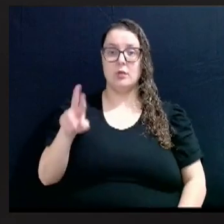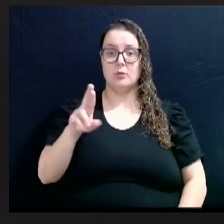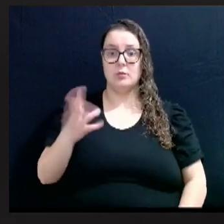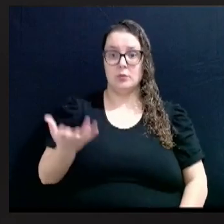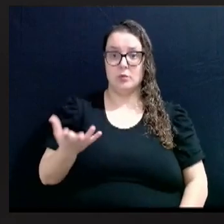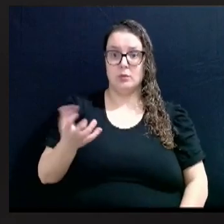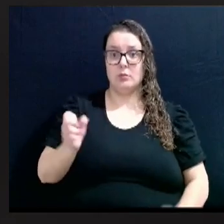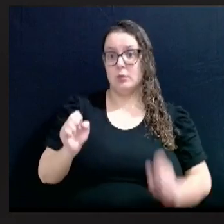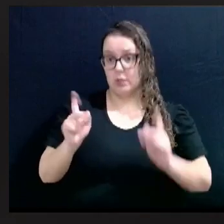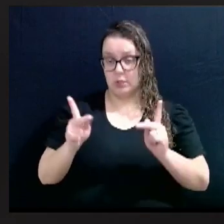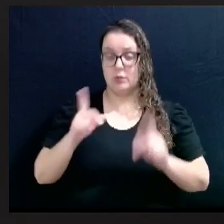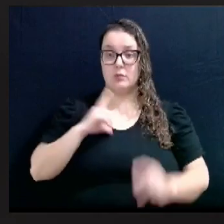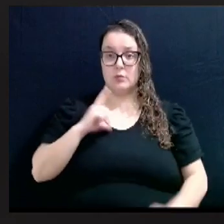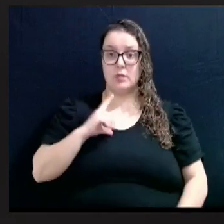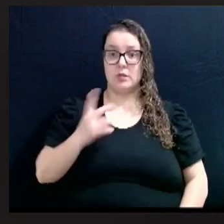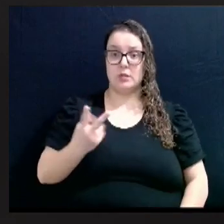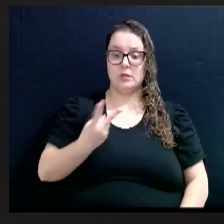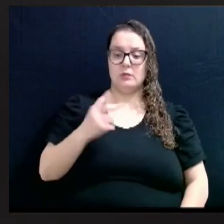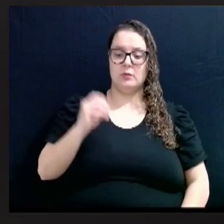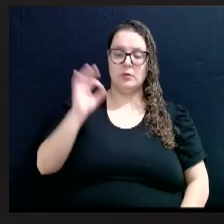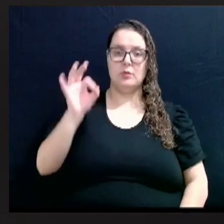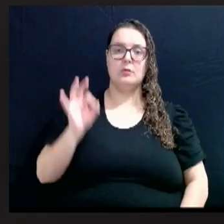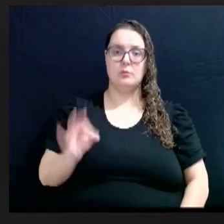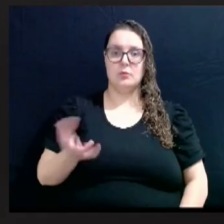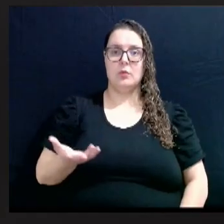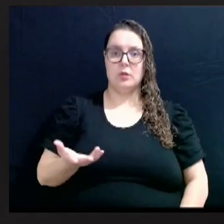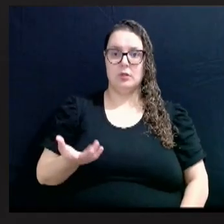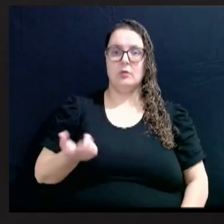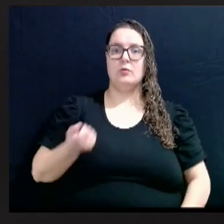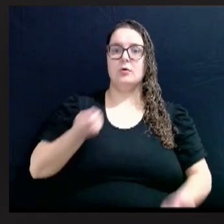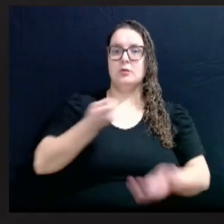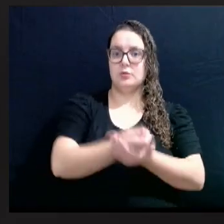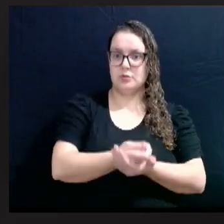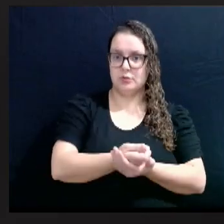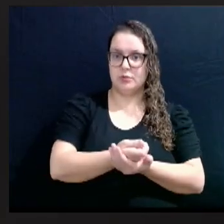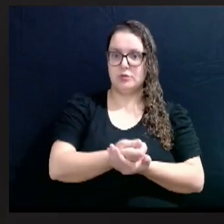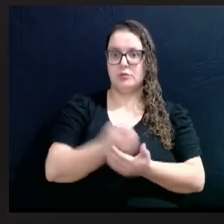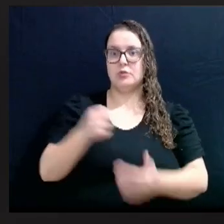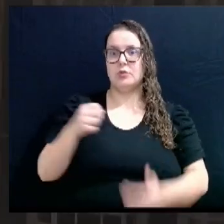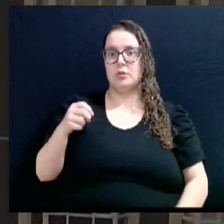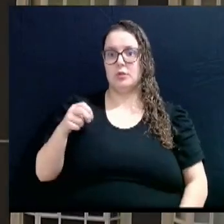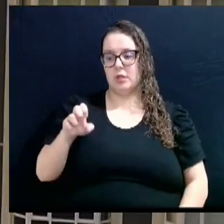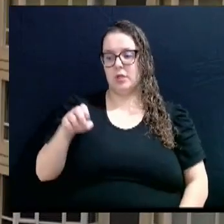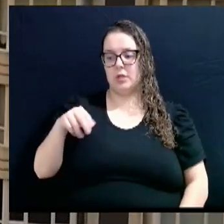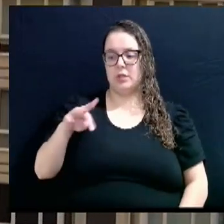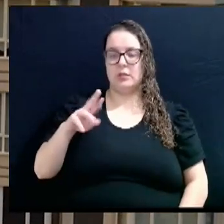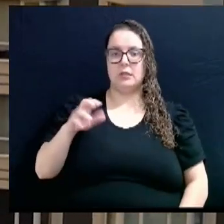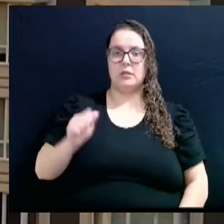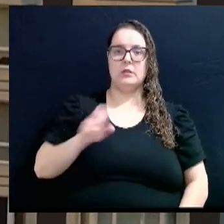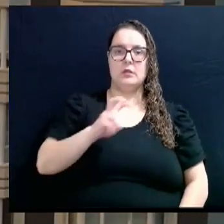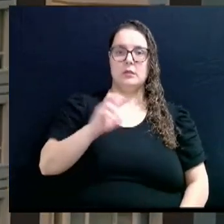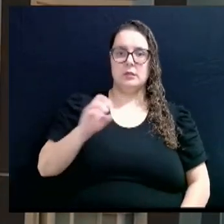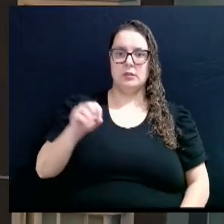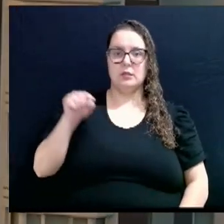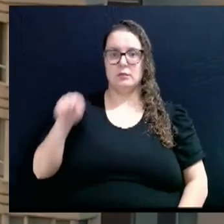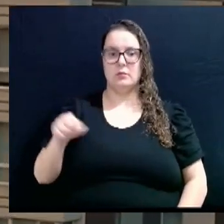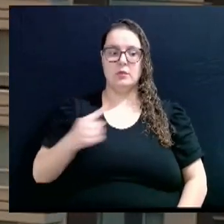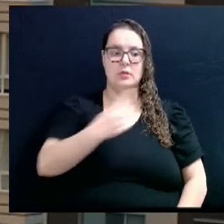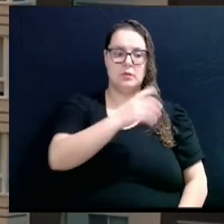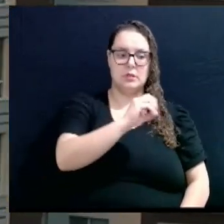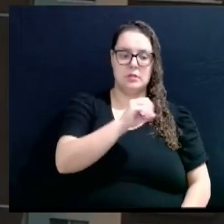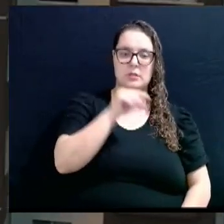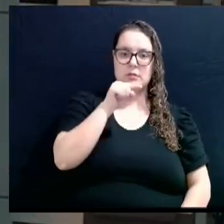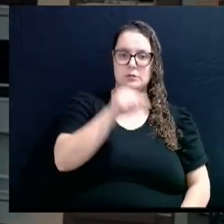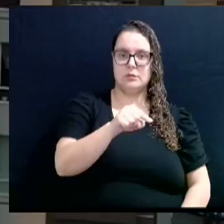dar 20% de entrada. Então, 500 mil, 100 é os